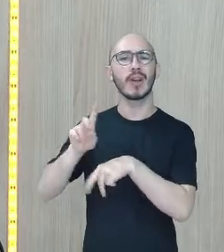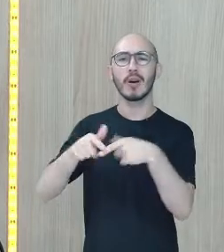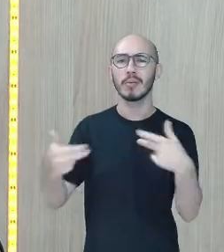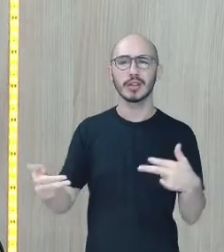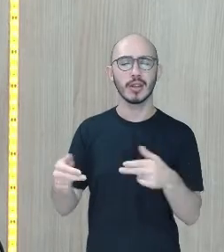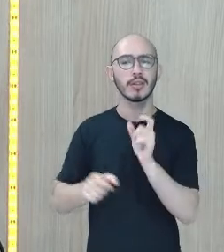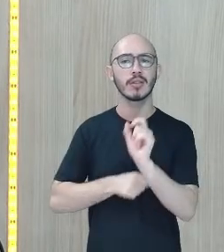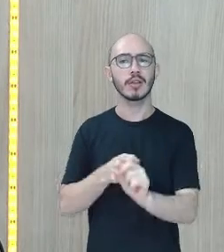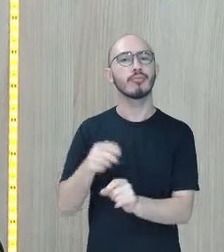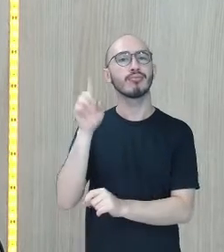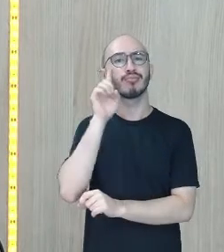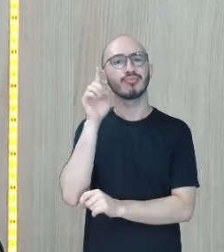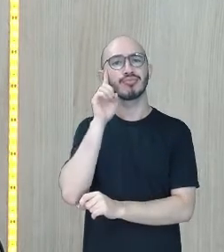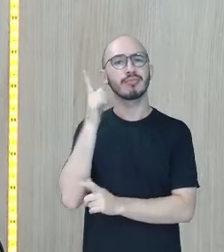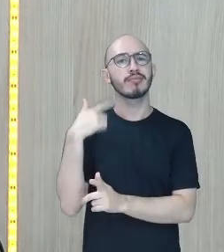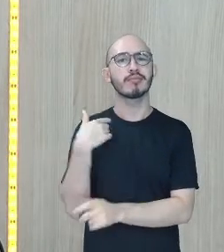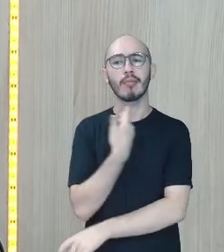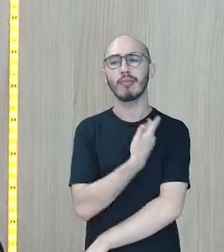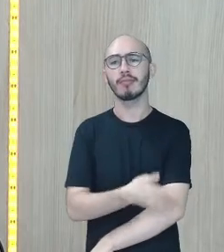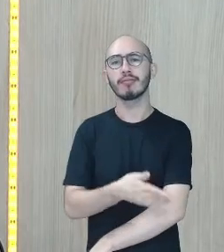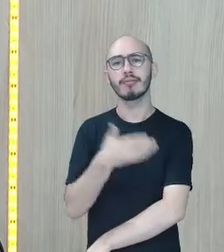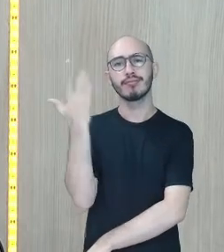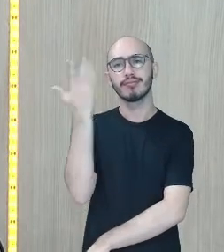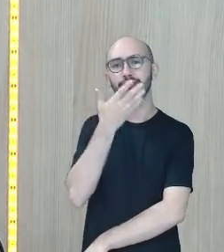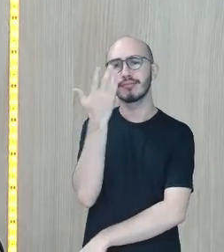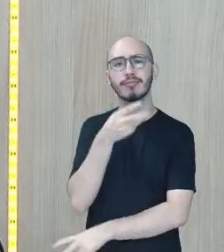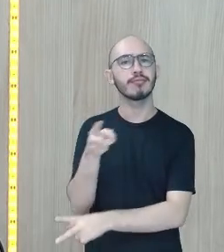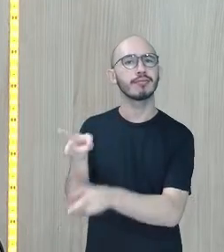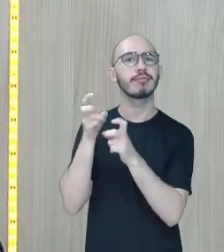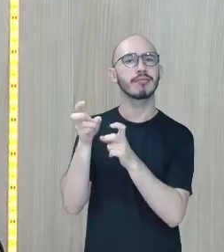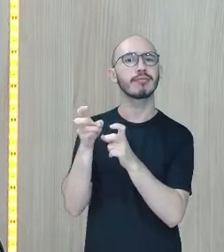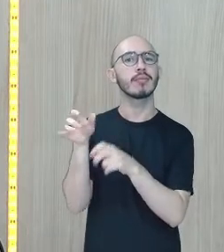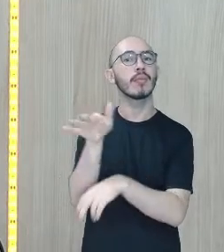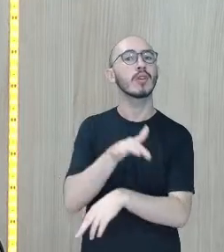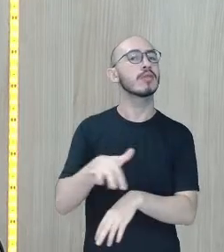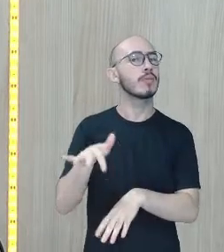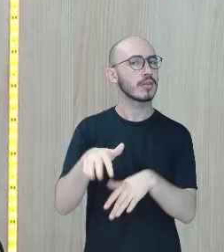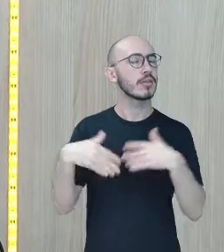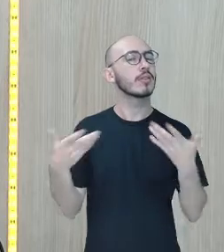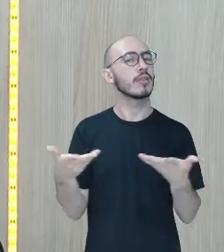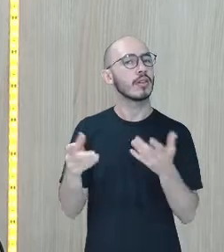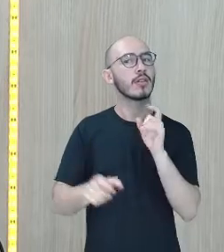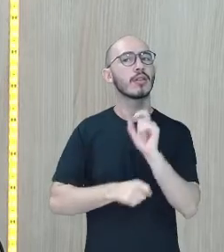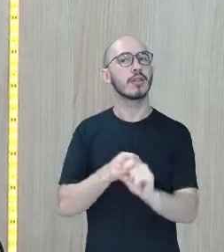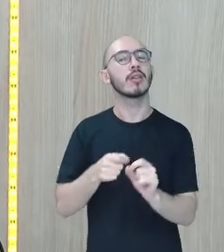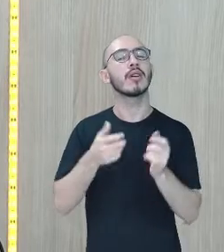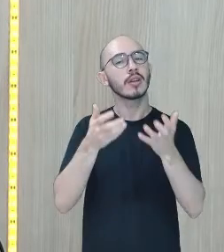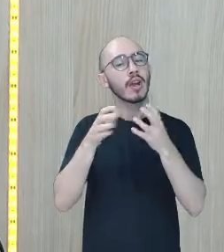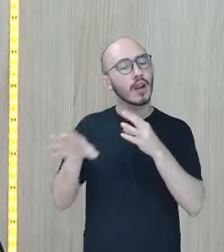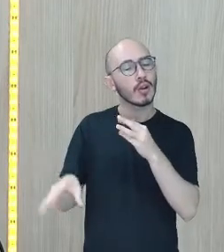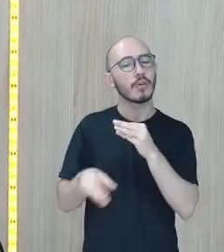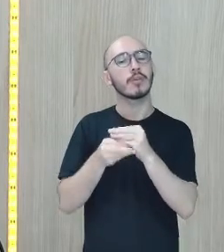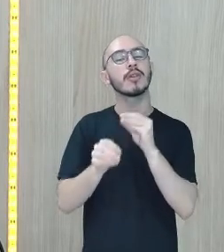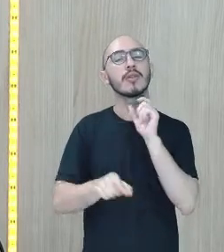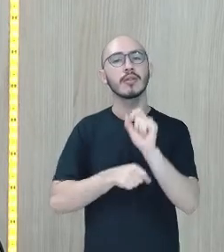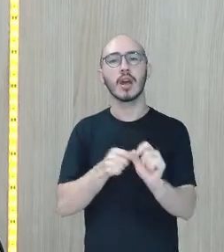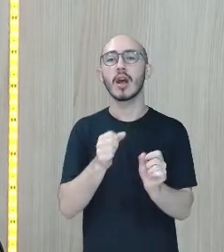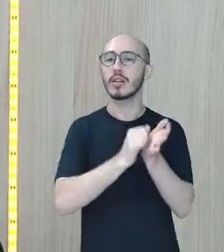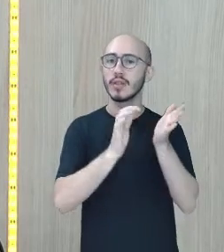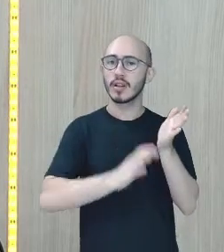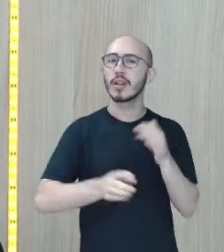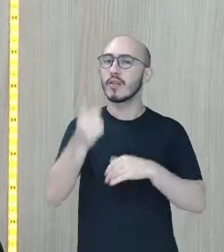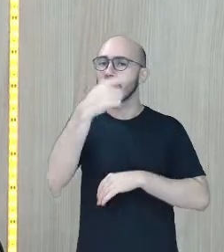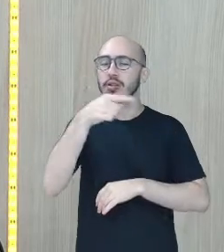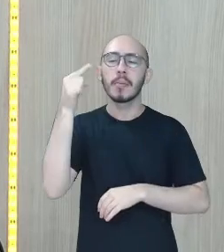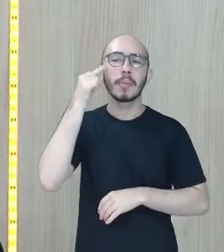E aí no dia a dia eu passo por esses móveis e nem me dou conta de quanto espaço eu tenho. Então eu queria complementar aí a atividade de